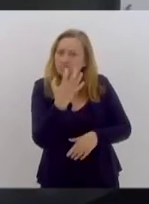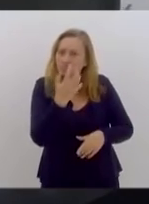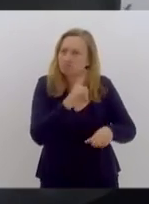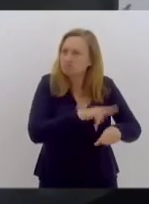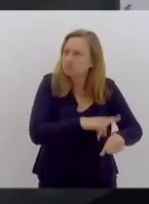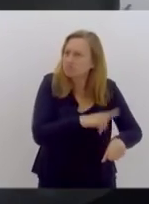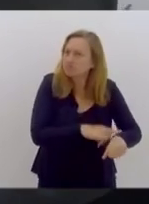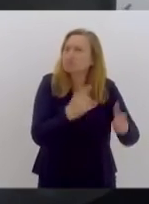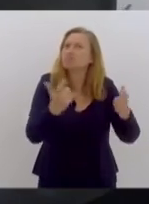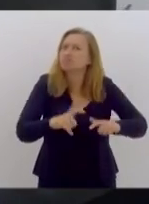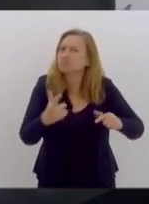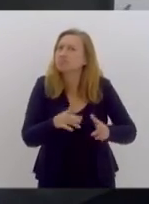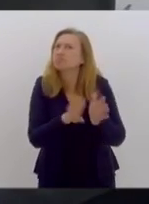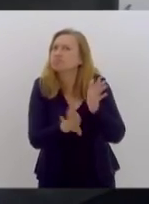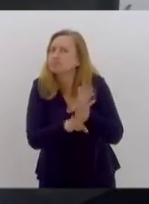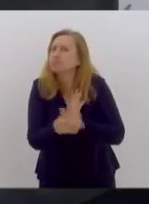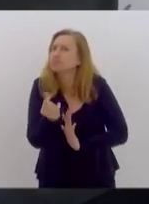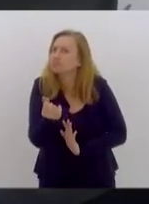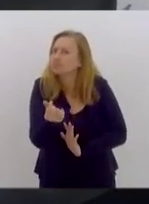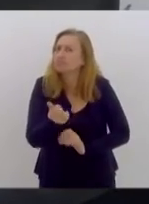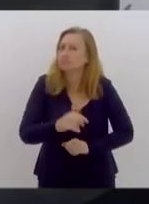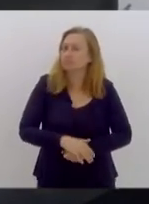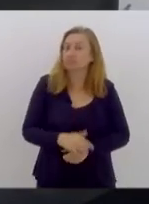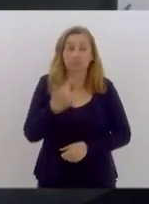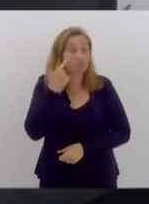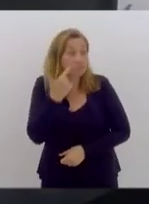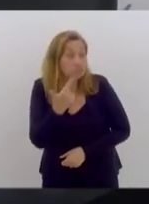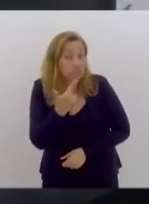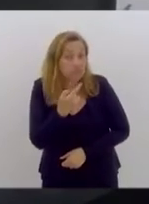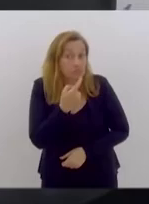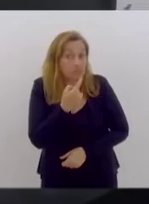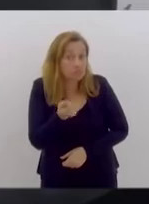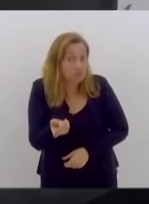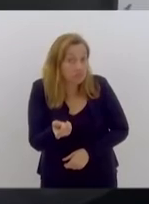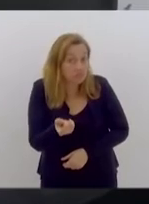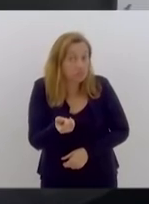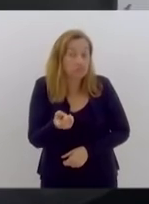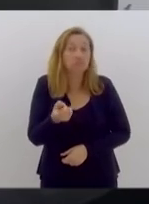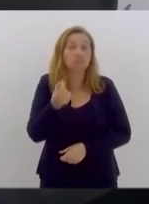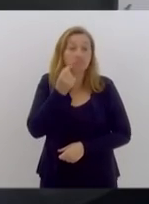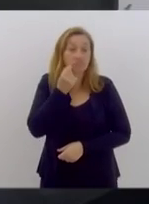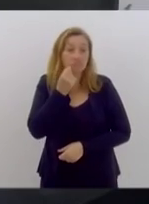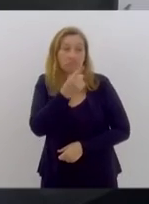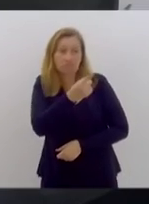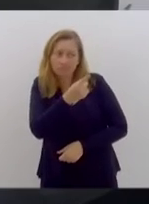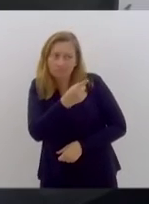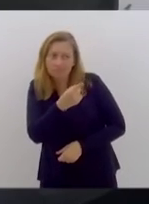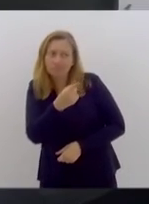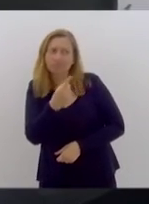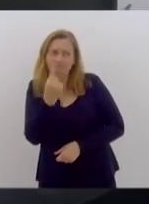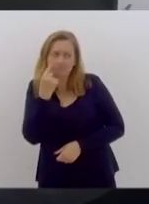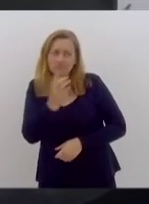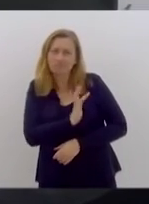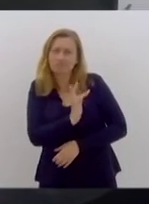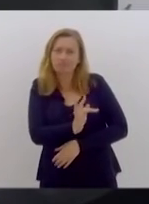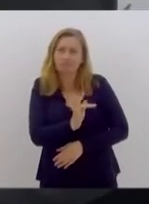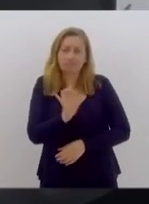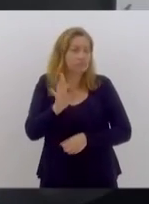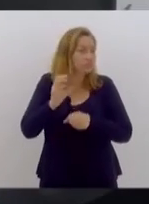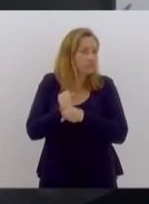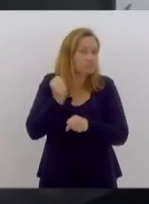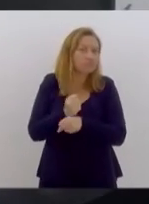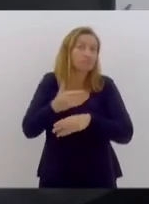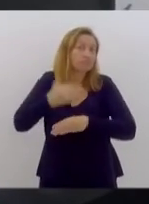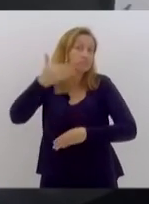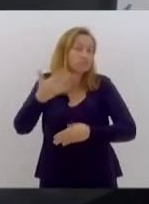Aonde foram gasto dinheiro porque o que eu tive de perto Giovani Ratinho você anda baixada foi Constituição de muro